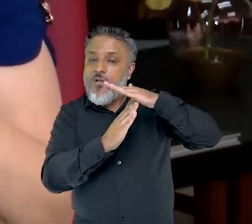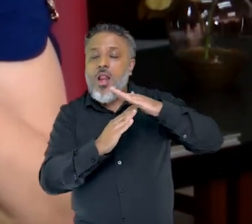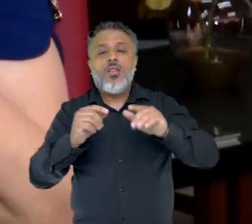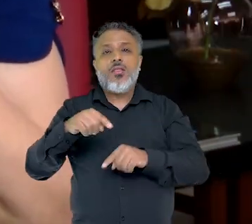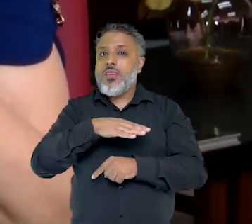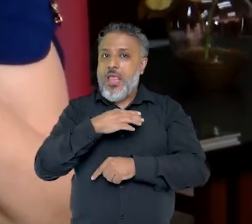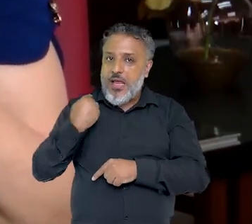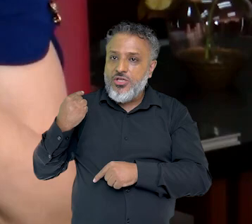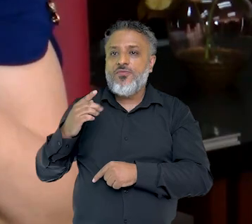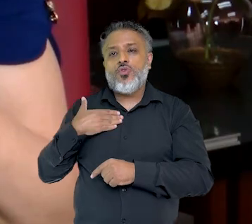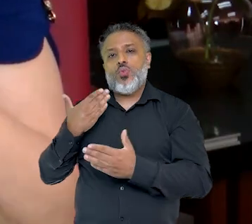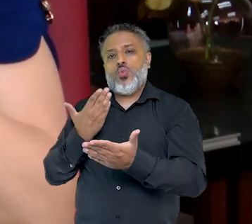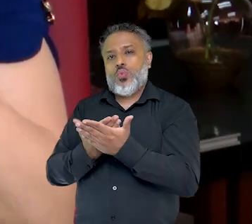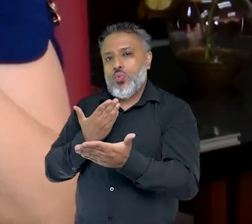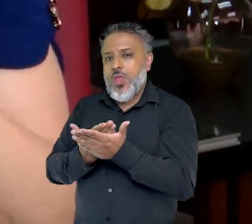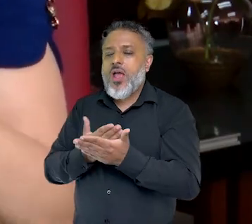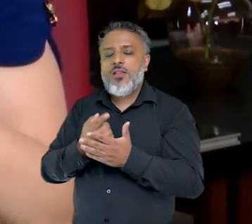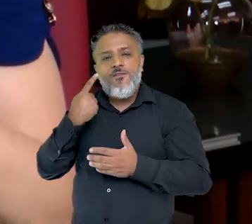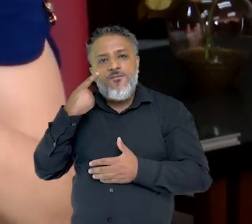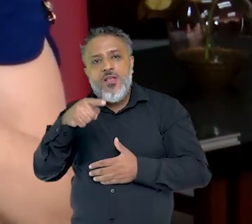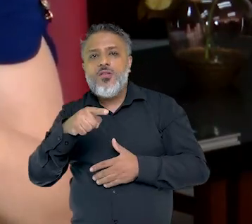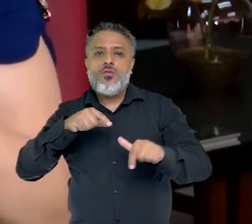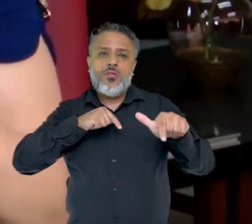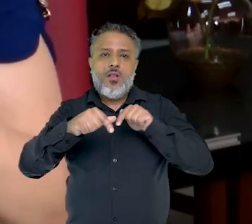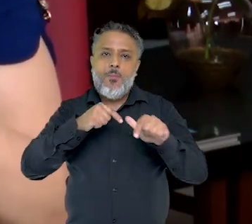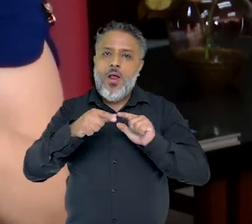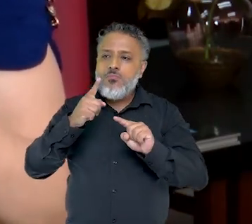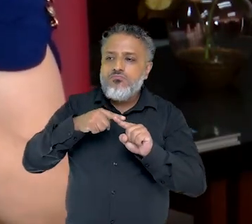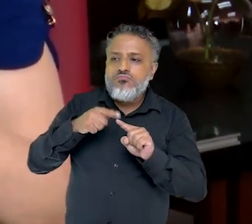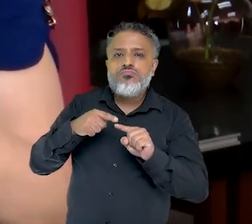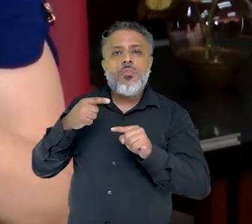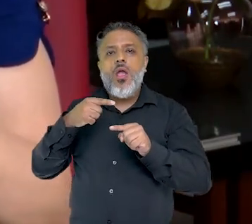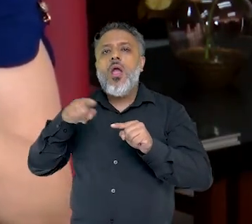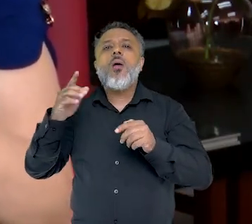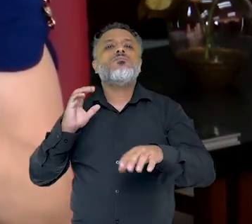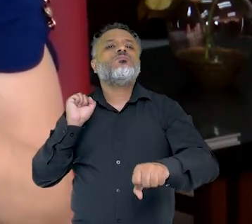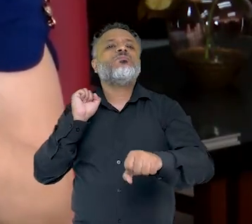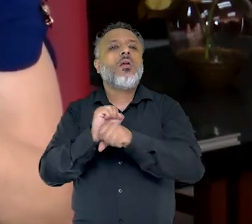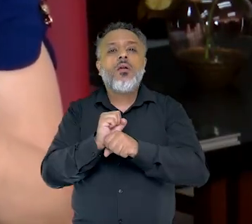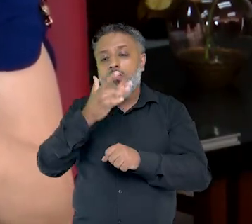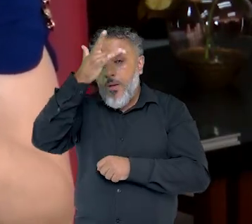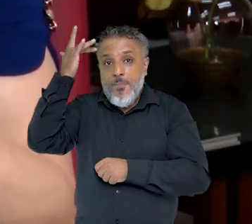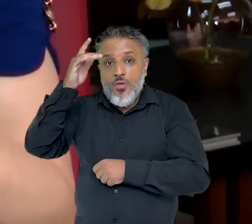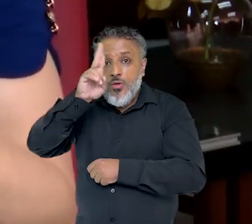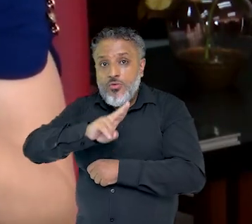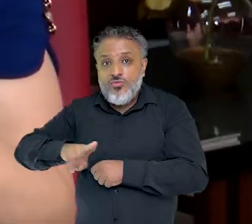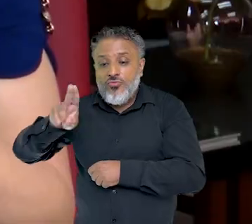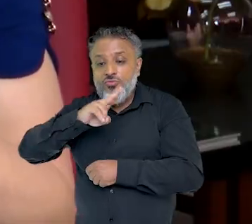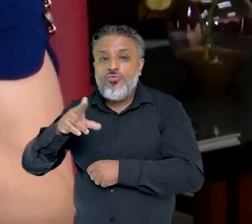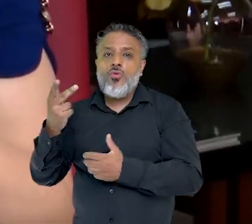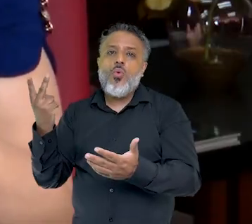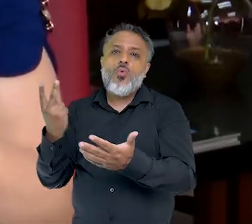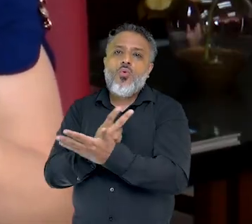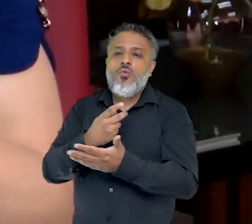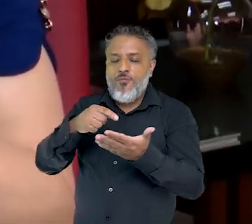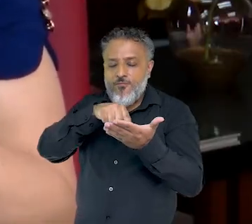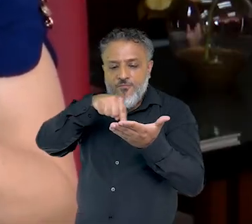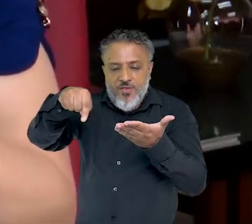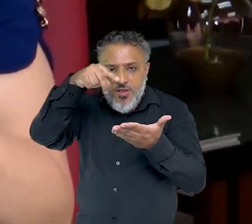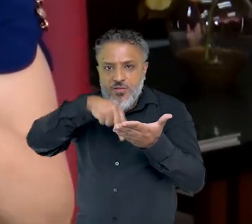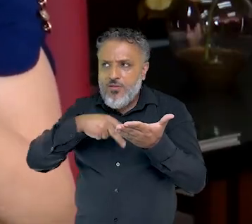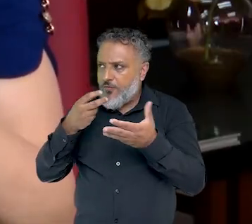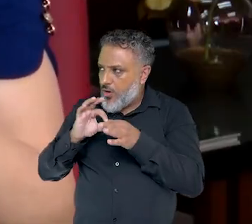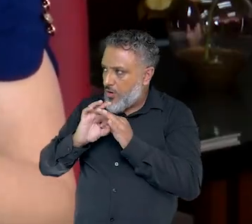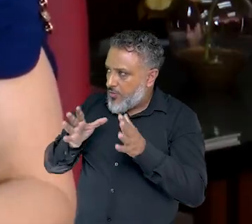estudante, visto de trabalho, por algum motivo ou expirou o visto ou a pessoa utilizou indevidamente o visto que lhe foi